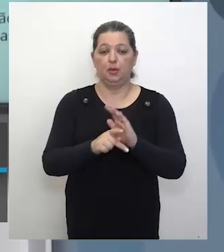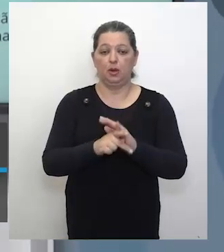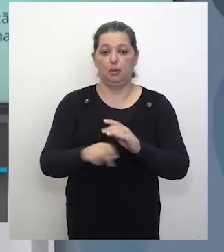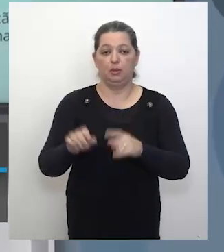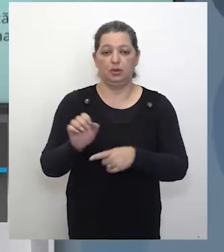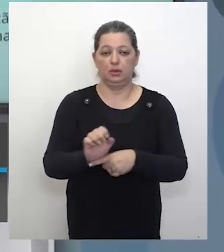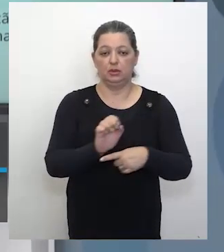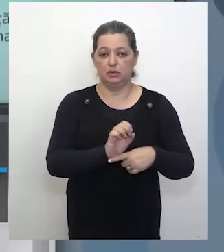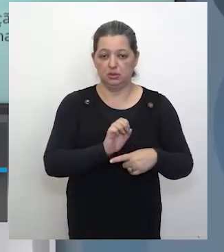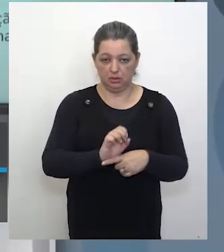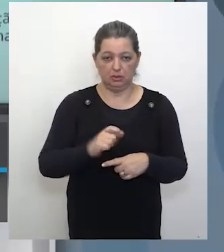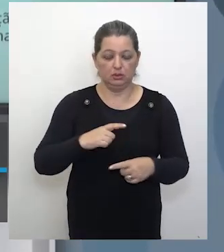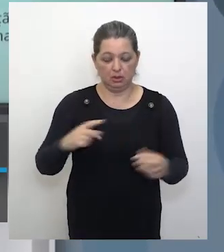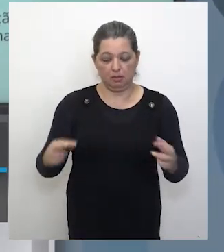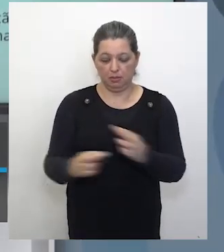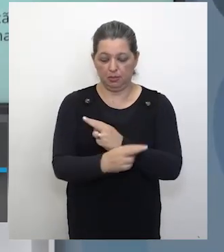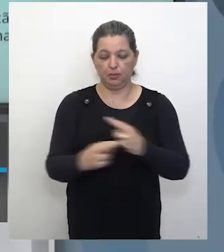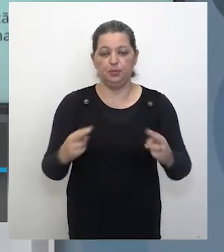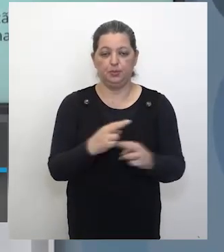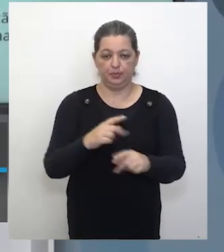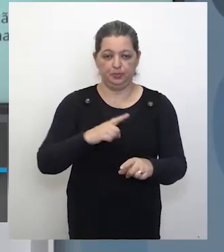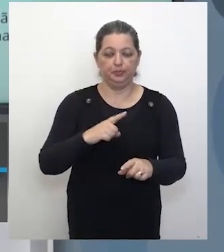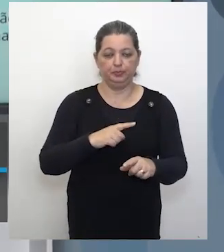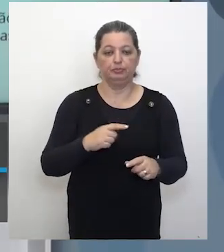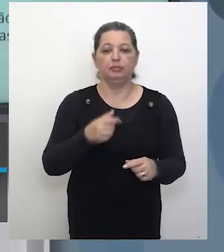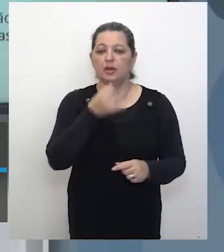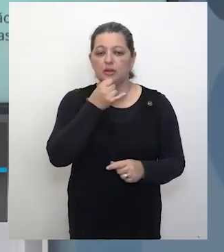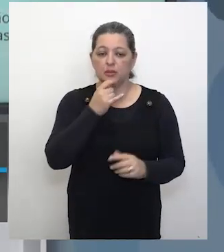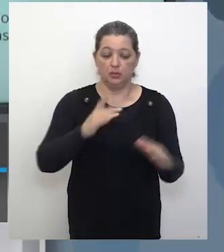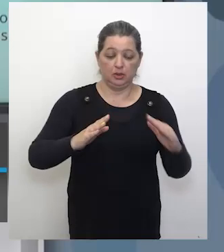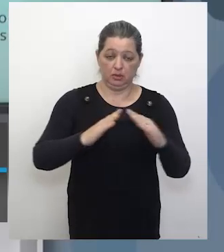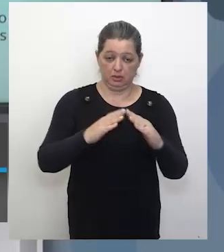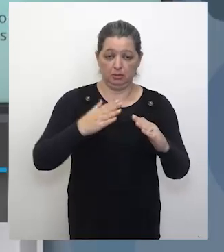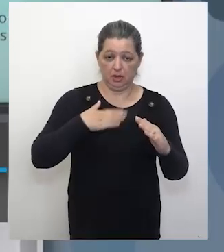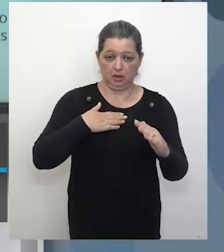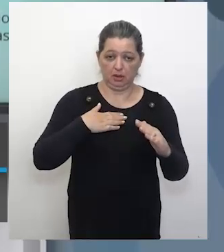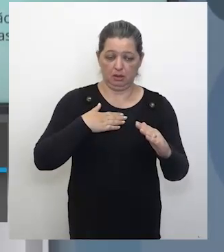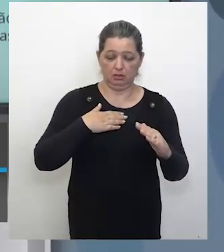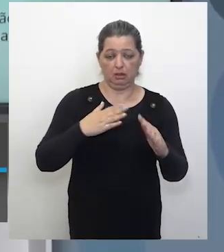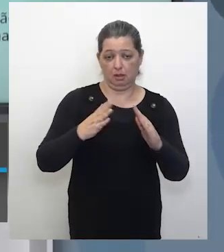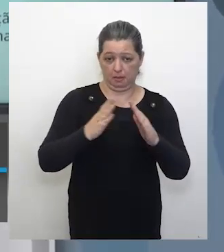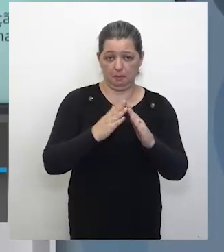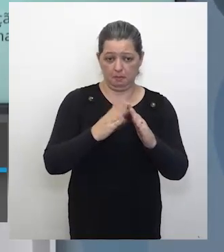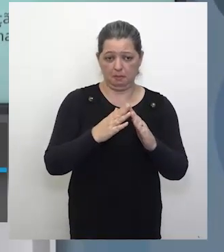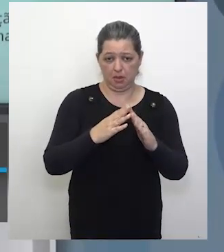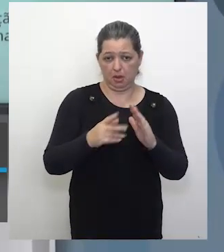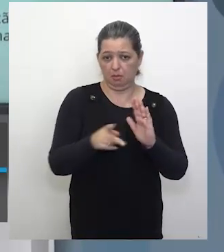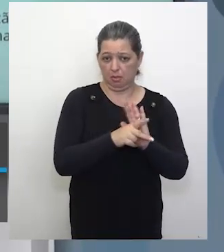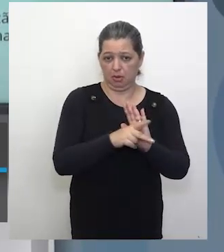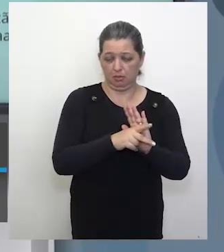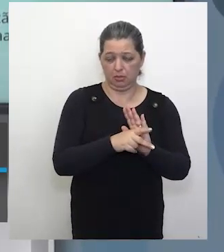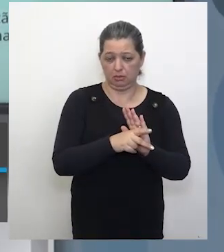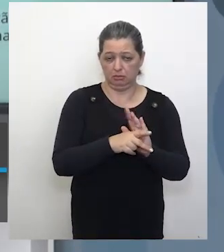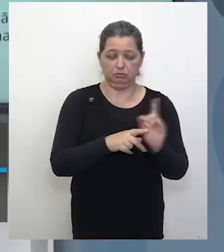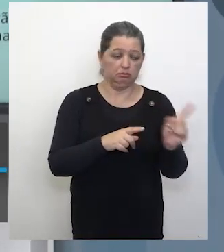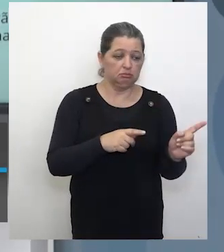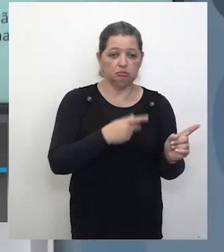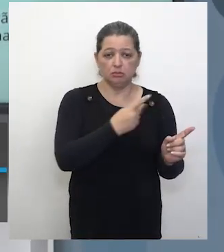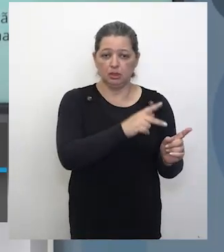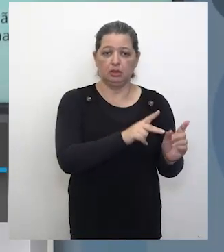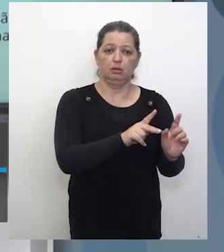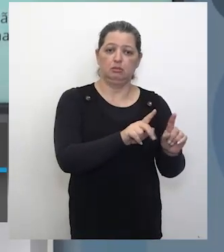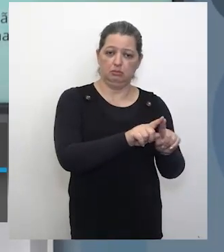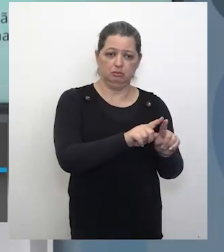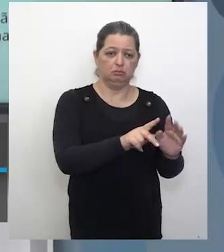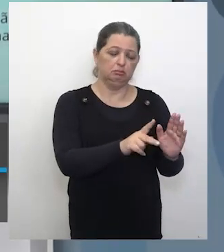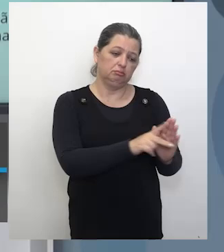também existe essa questão de território. A minha casa é meu território. A casa da Jennifer é território dela, porque poder quem tem dentro da própria